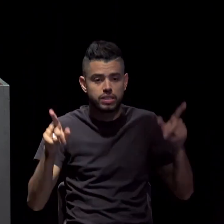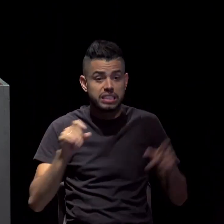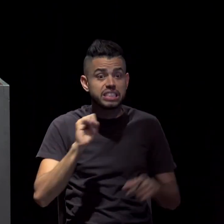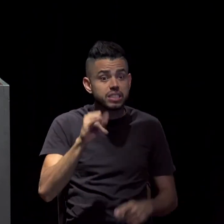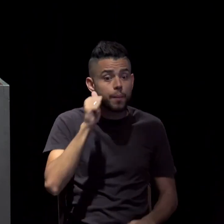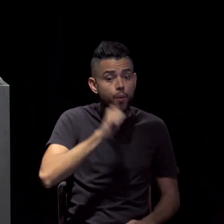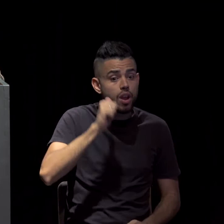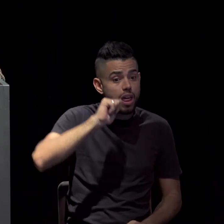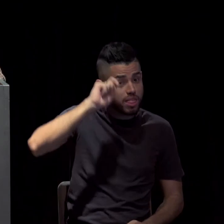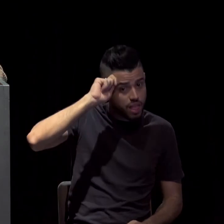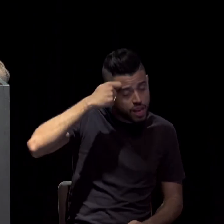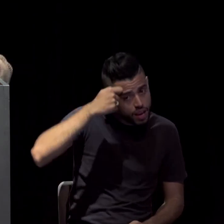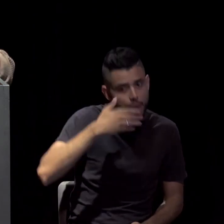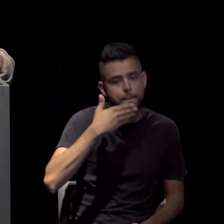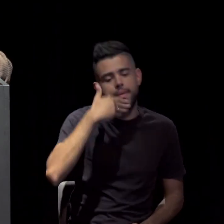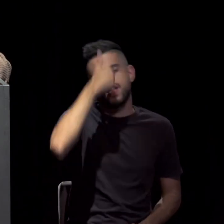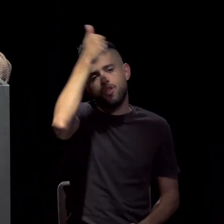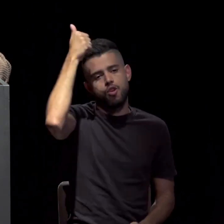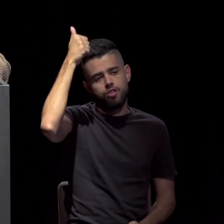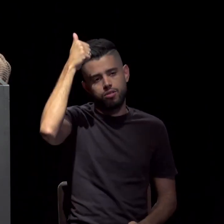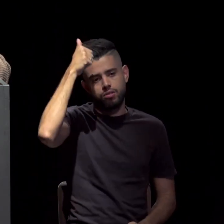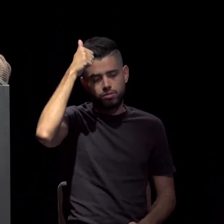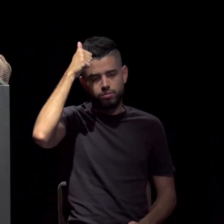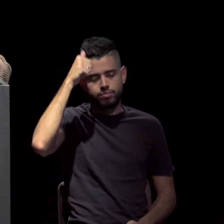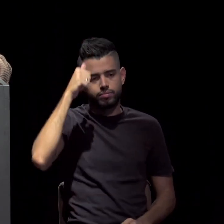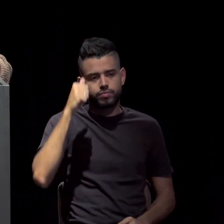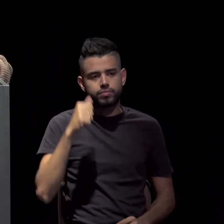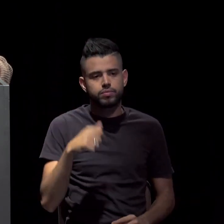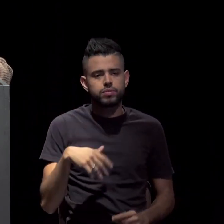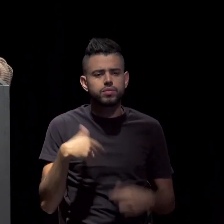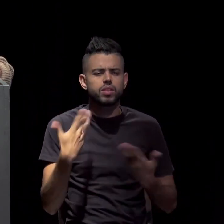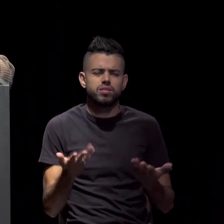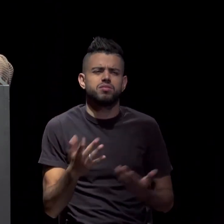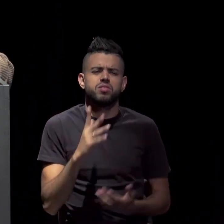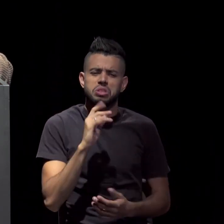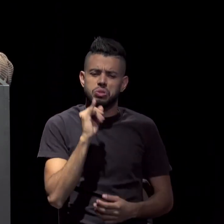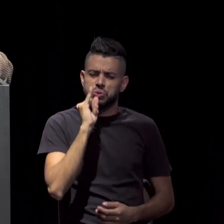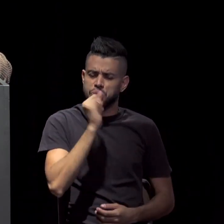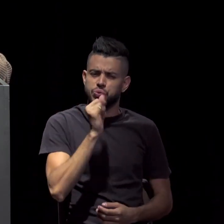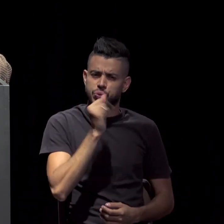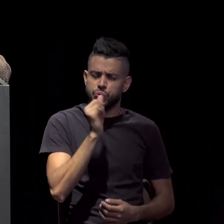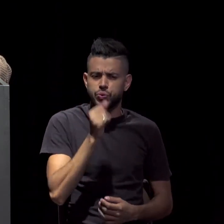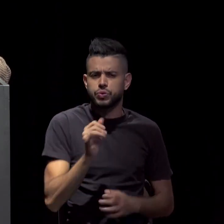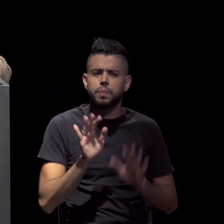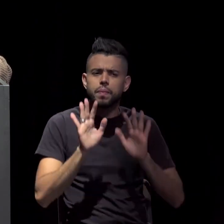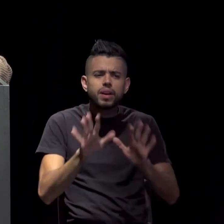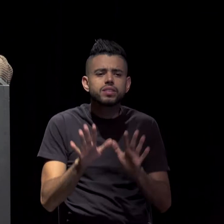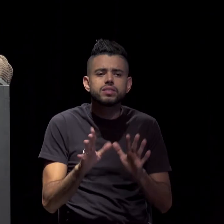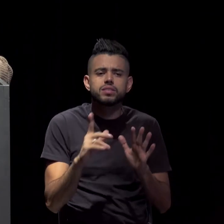melhor. É apenas um discurso superficial, mas que tem algumas implicações mais complexas. E aí me